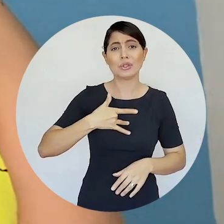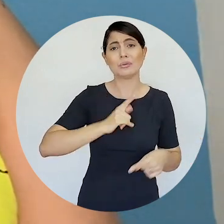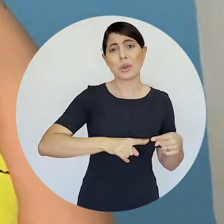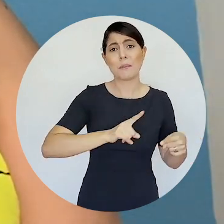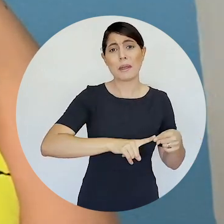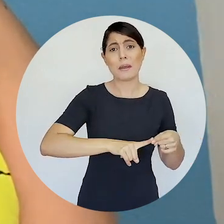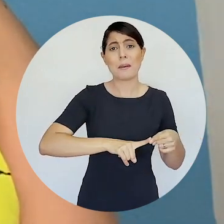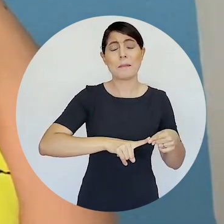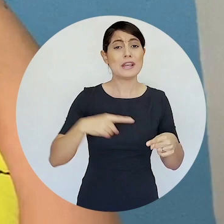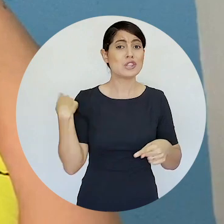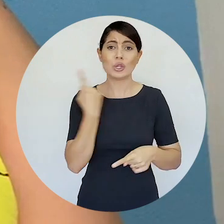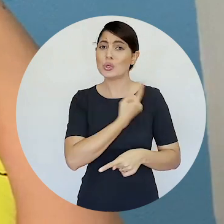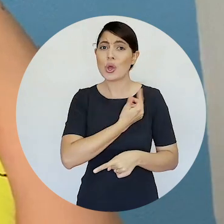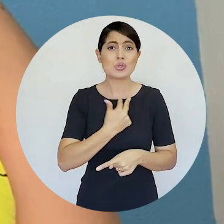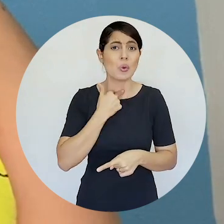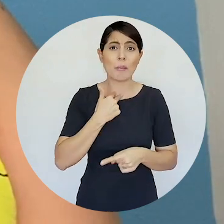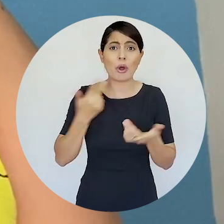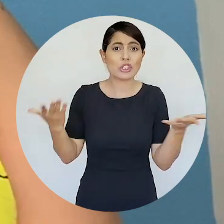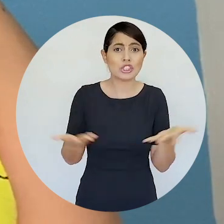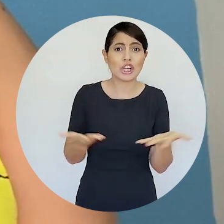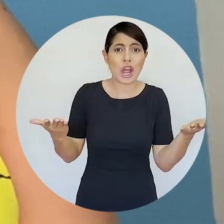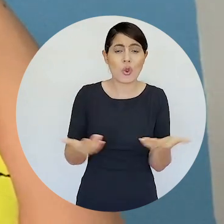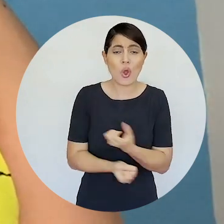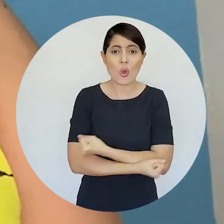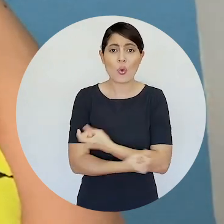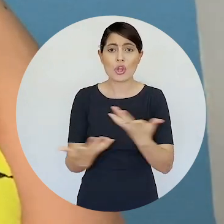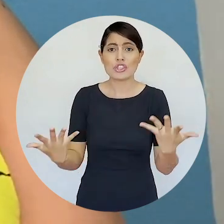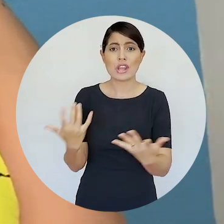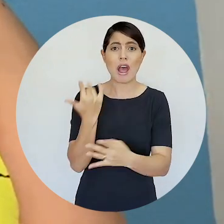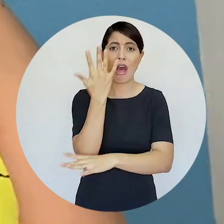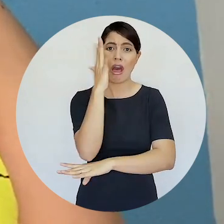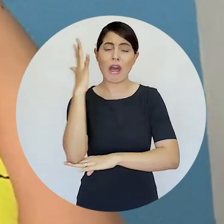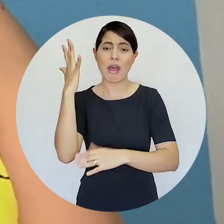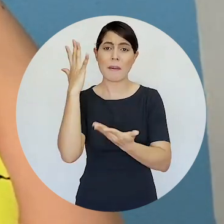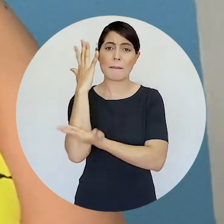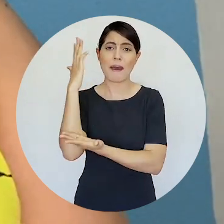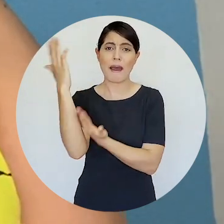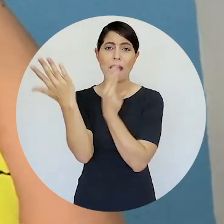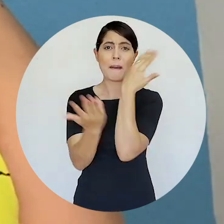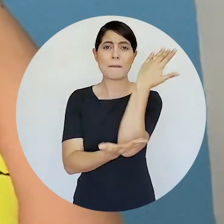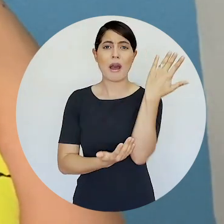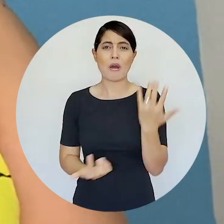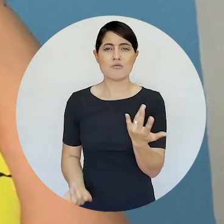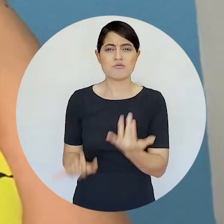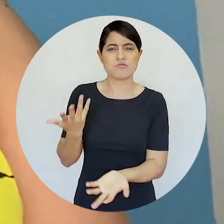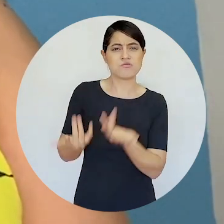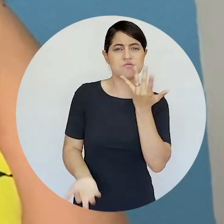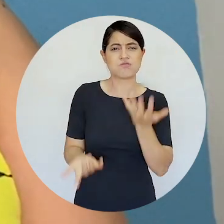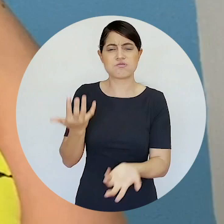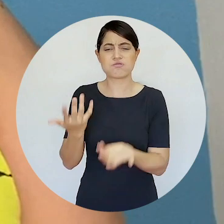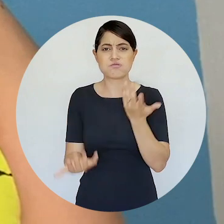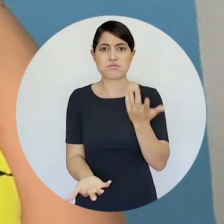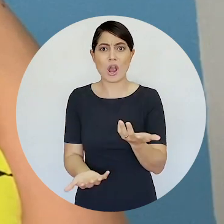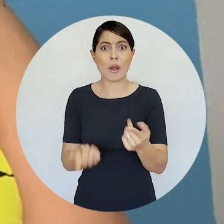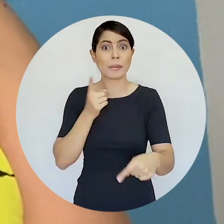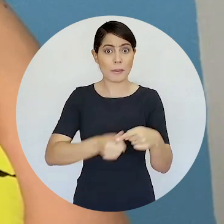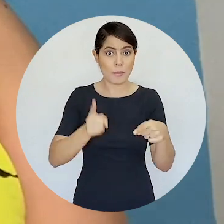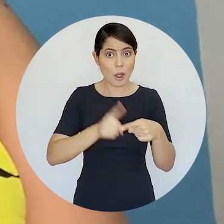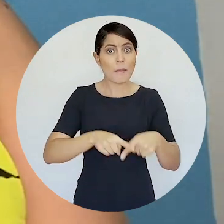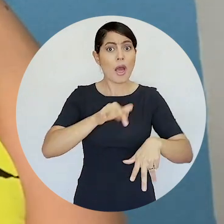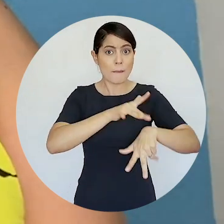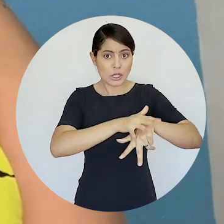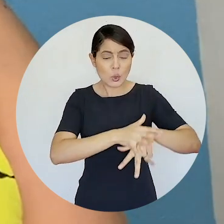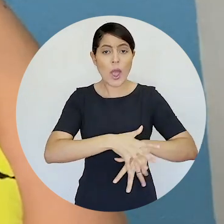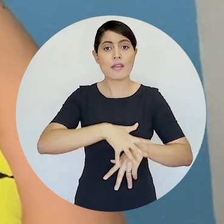Covid-19, tudo que nós não precisamos ter nesse momento é uma sobreposição de aumento de desmatamento através de queimadas